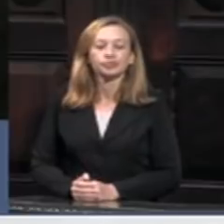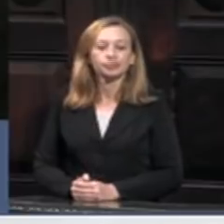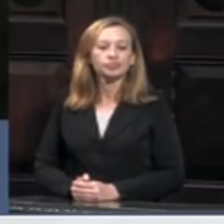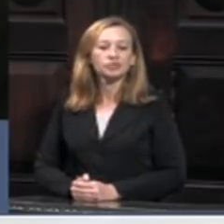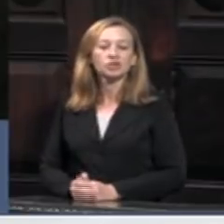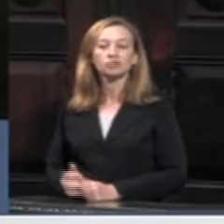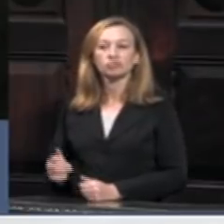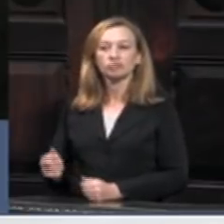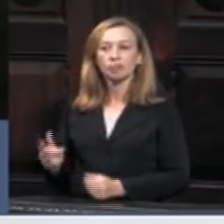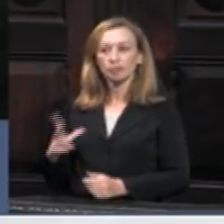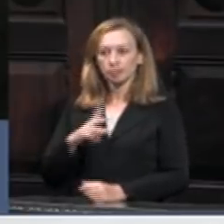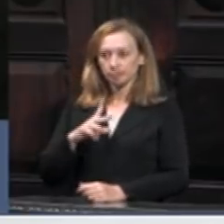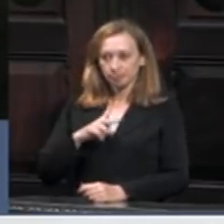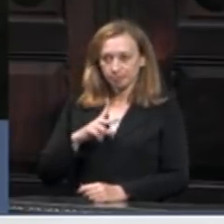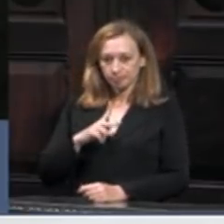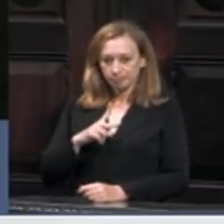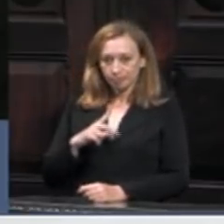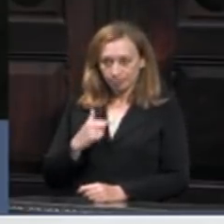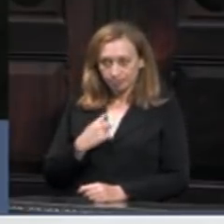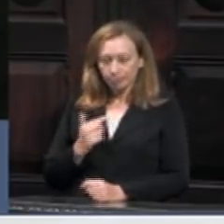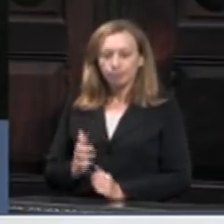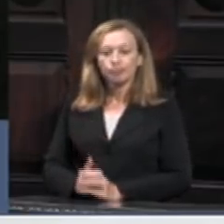Eu, particularmente,